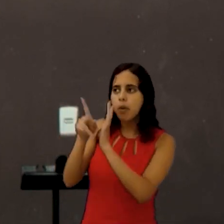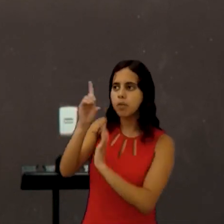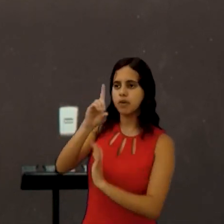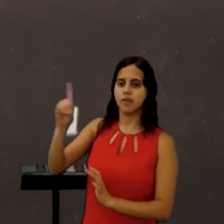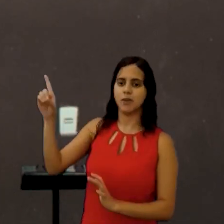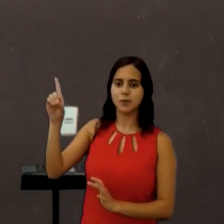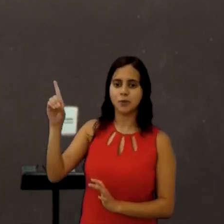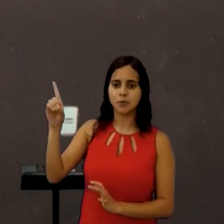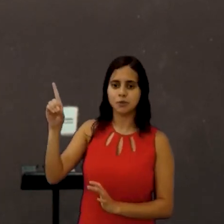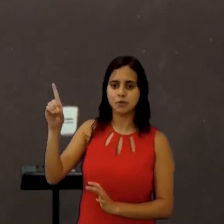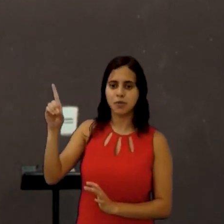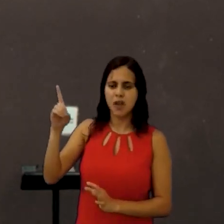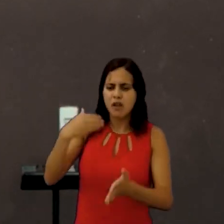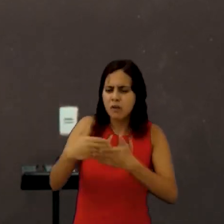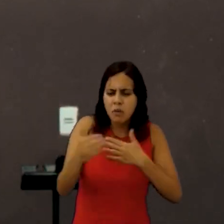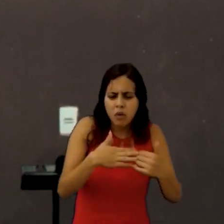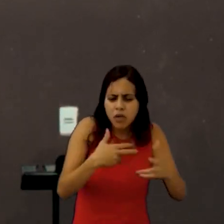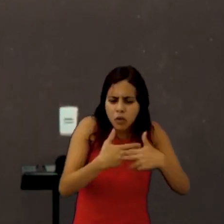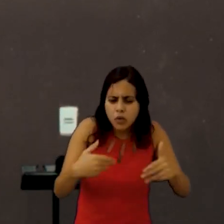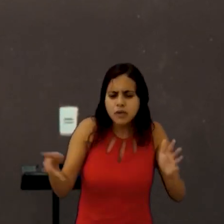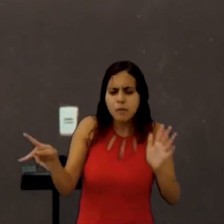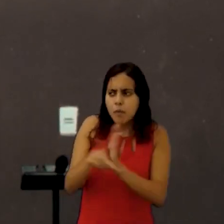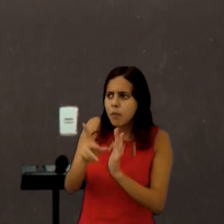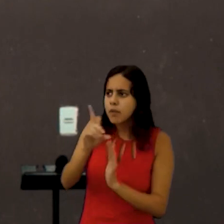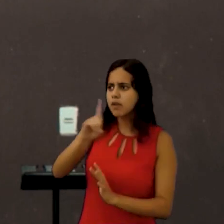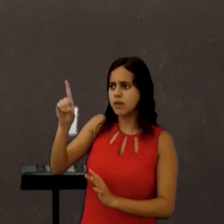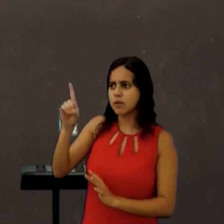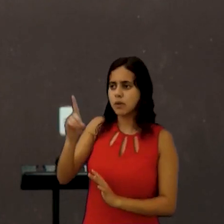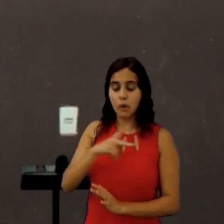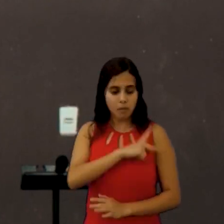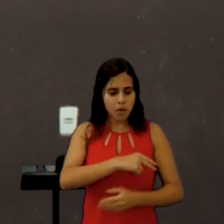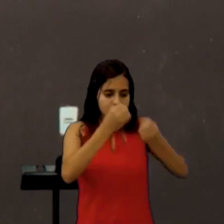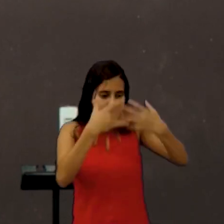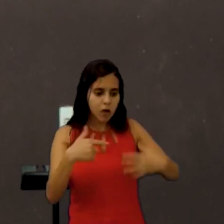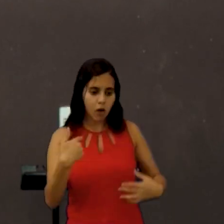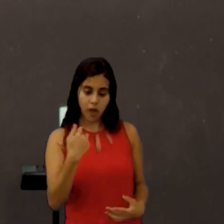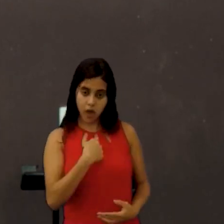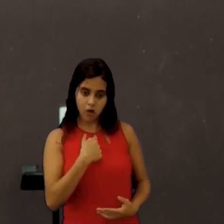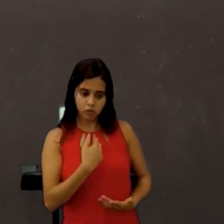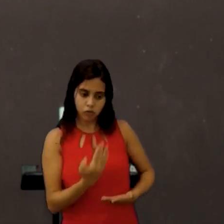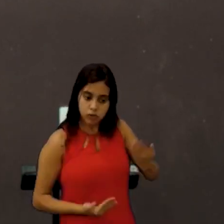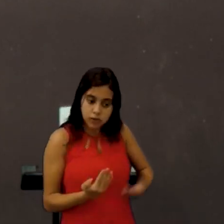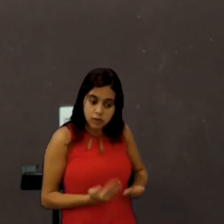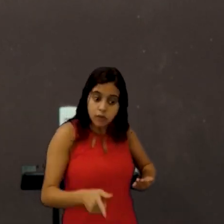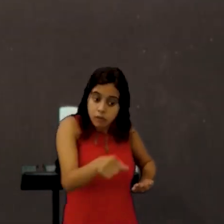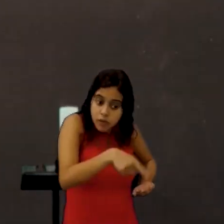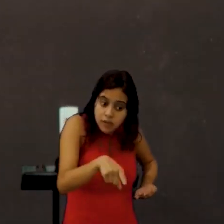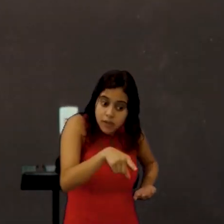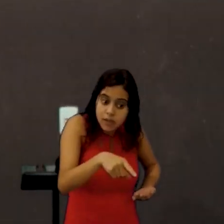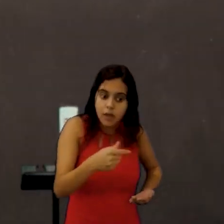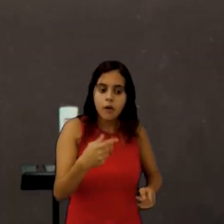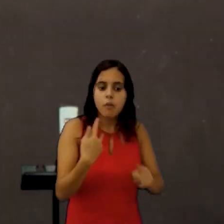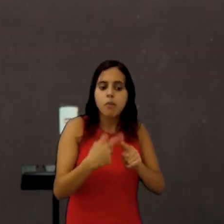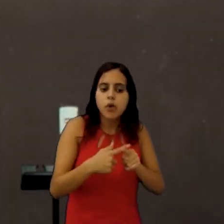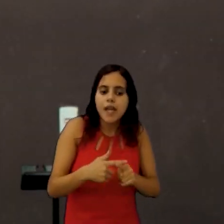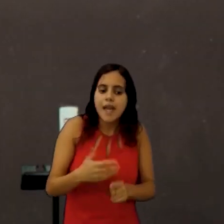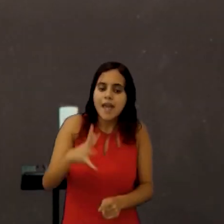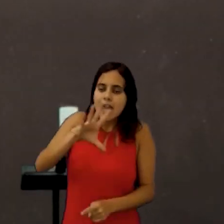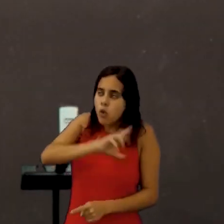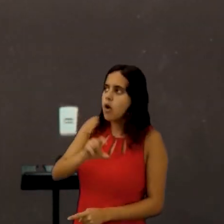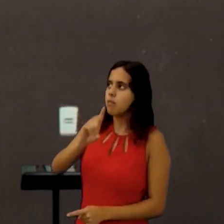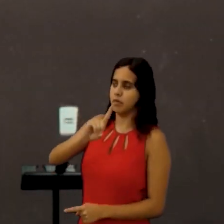Paulo está dizendo aqui, irmãos, é, olha, eu estou servindo a vocês por amor, por temor ao